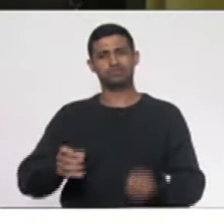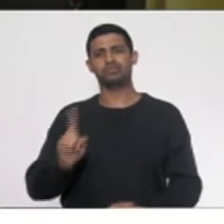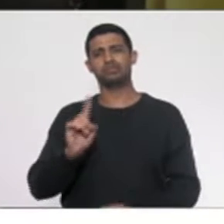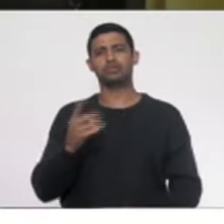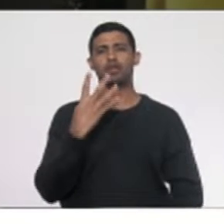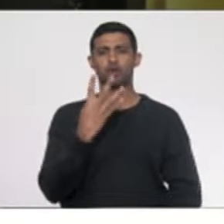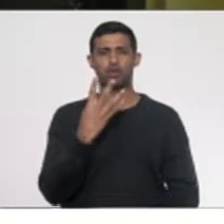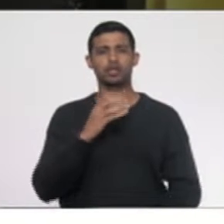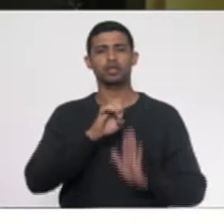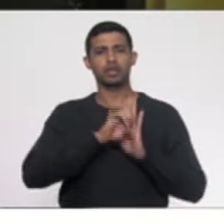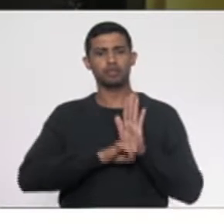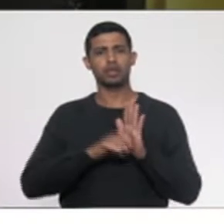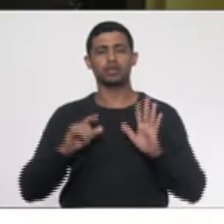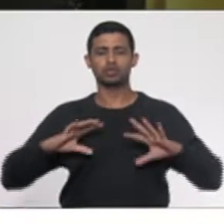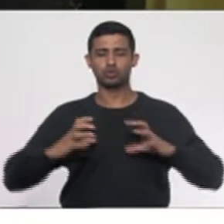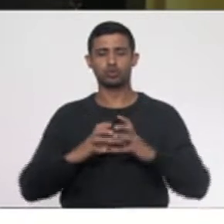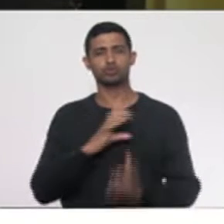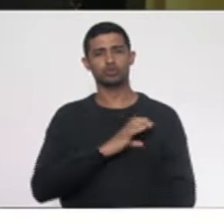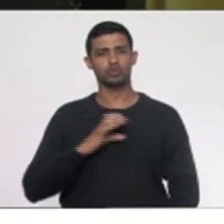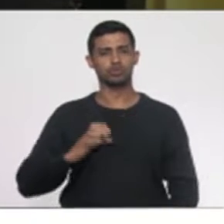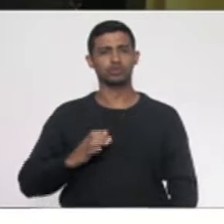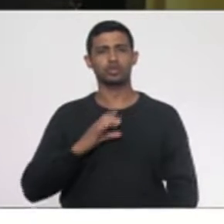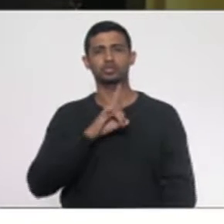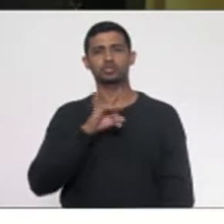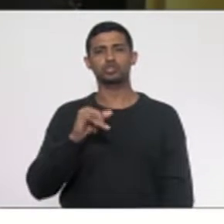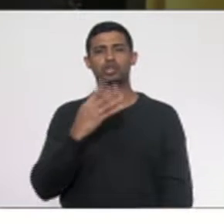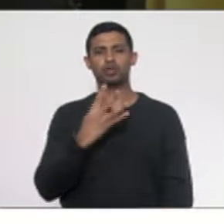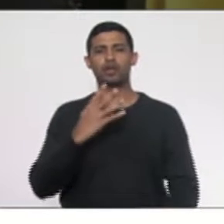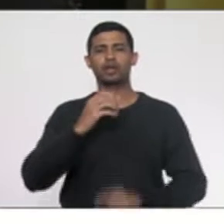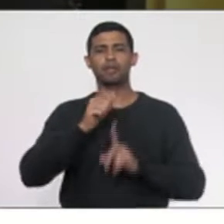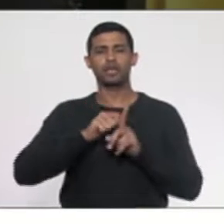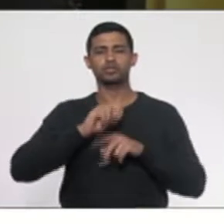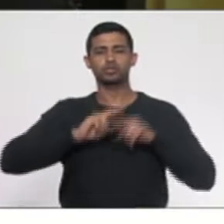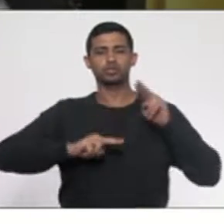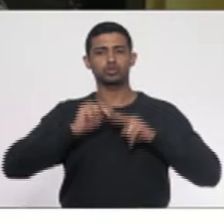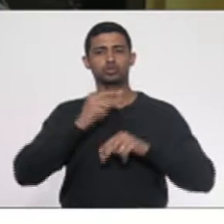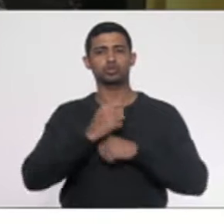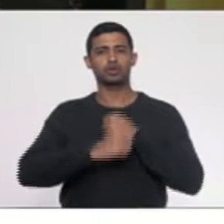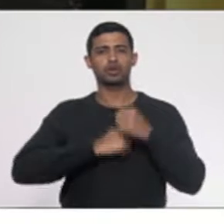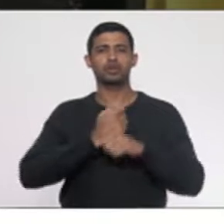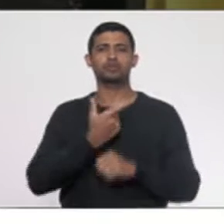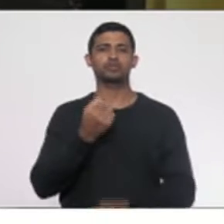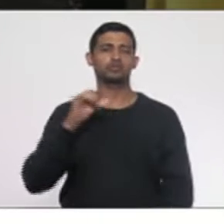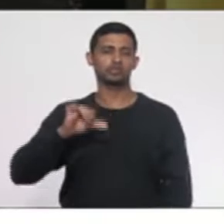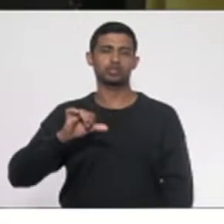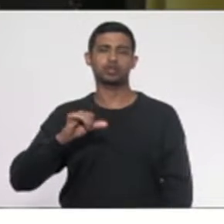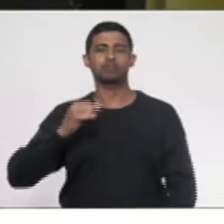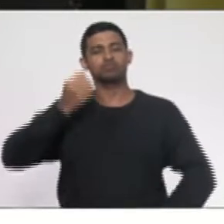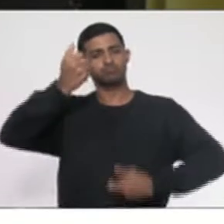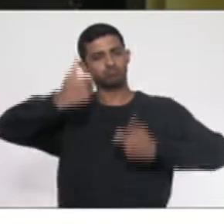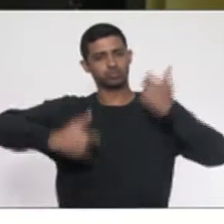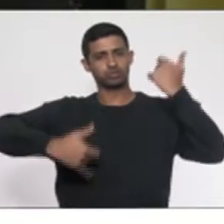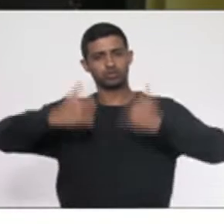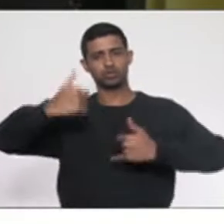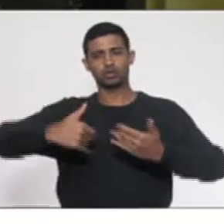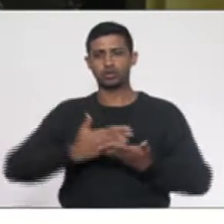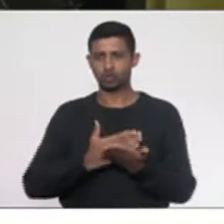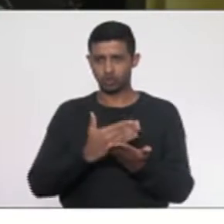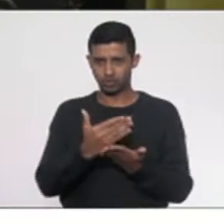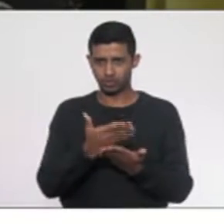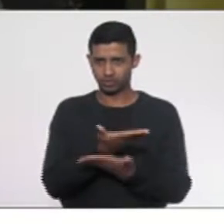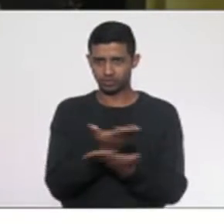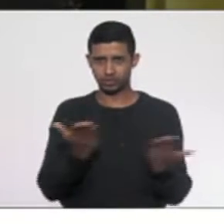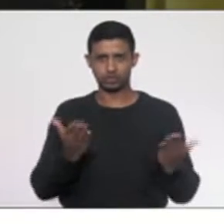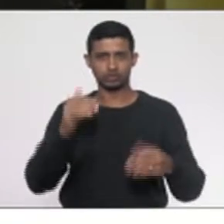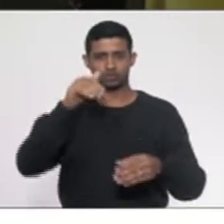Comissões, 4 de junho de 2019. Esse é o parecer que agora passo a colocar em votação.